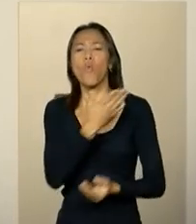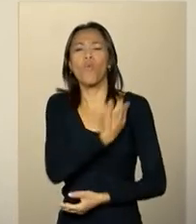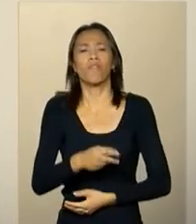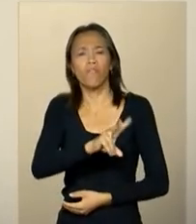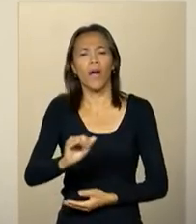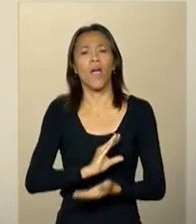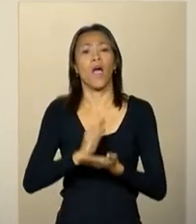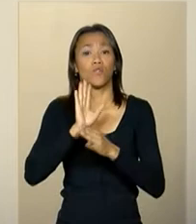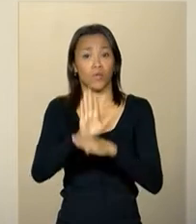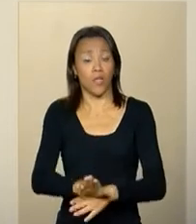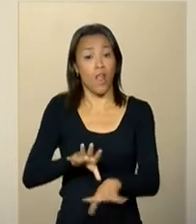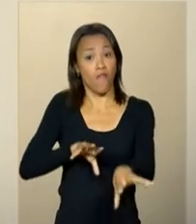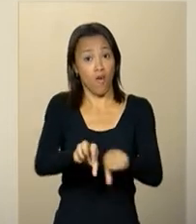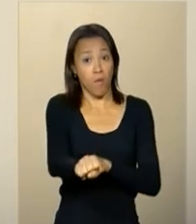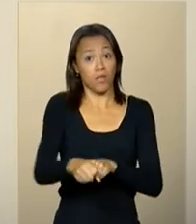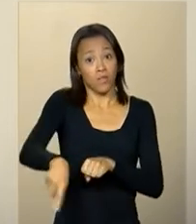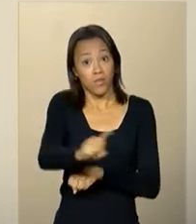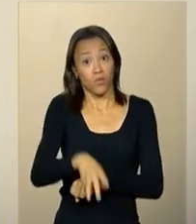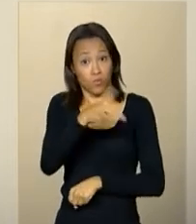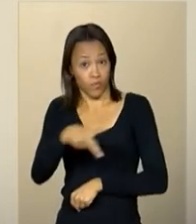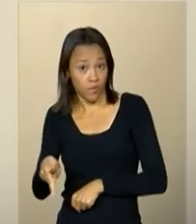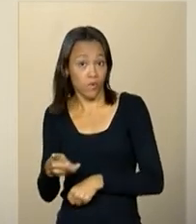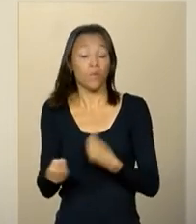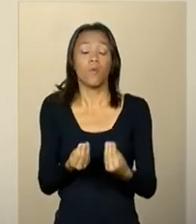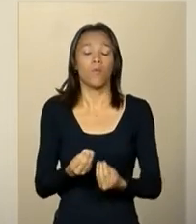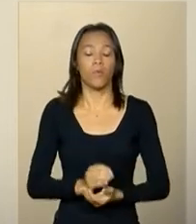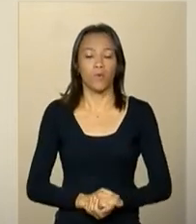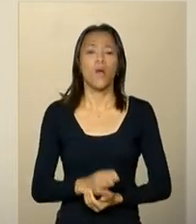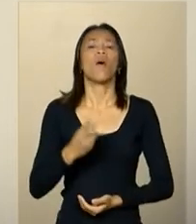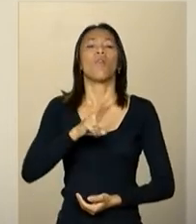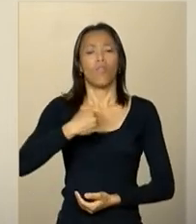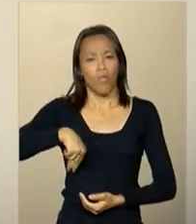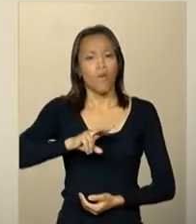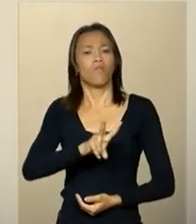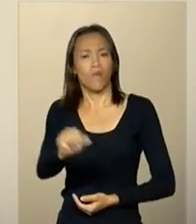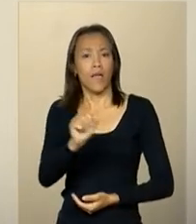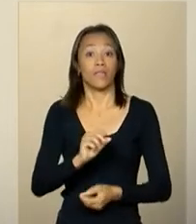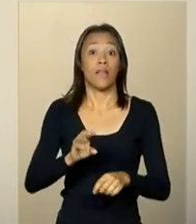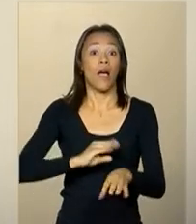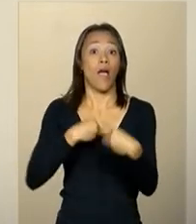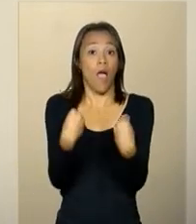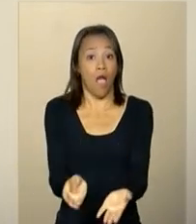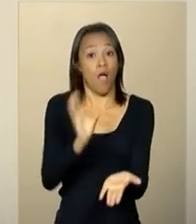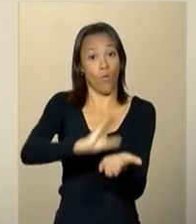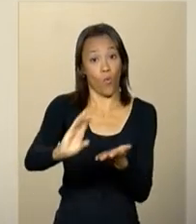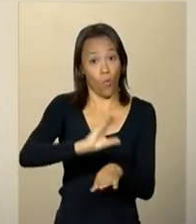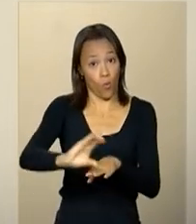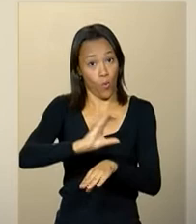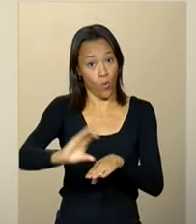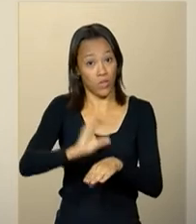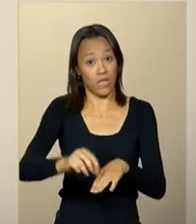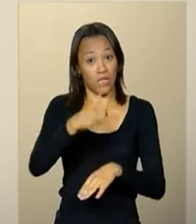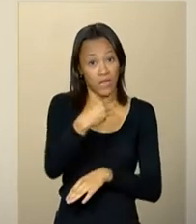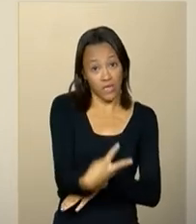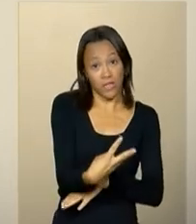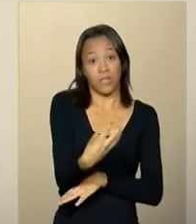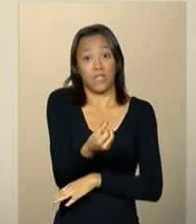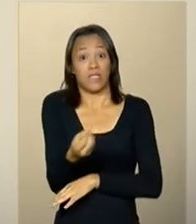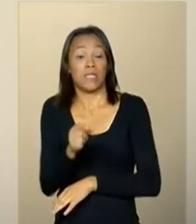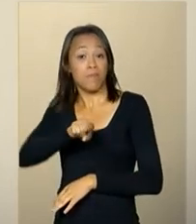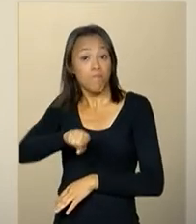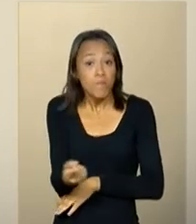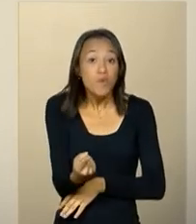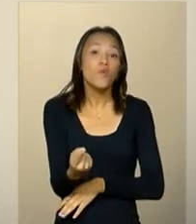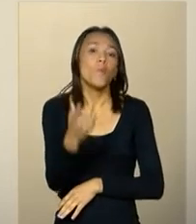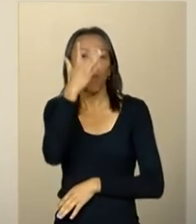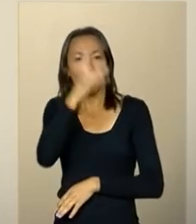vai ajudar a melhorar a formação dos alfabetizadores Nós vamos oferecer e para os 360 mil